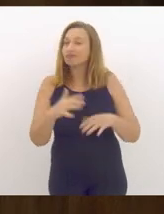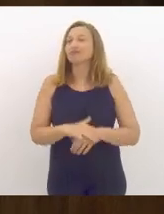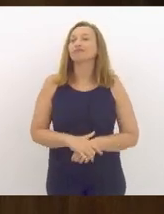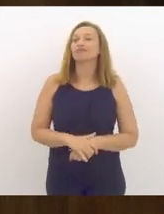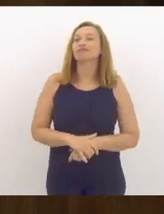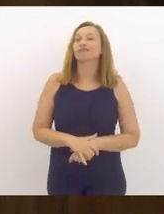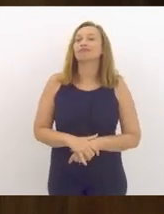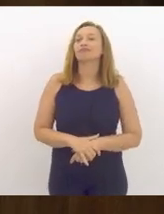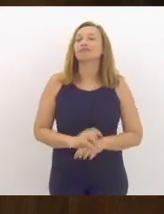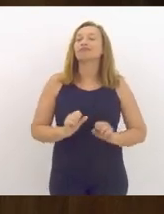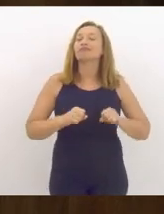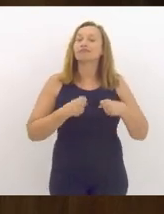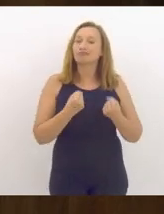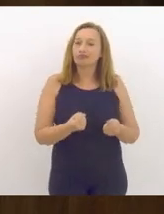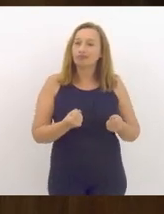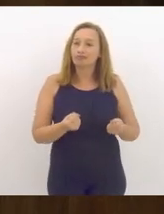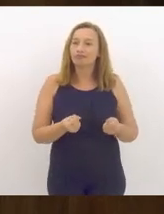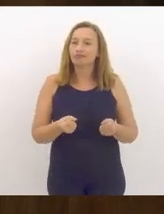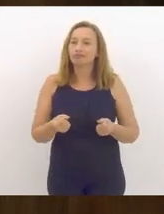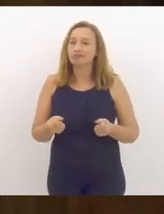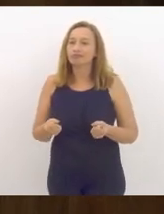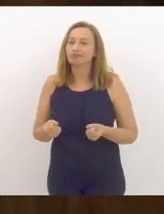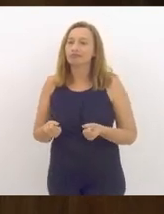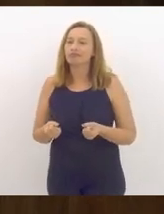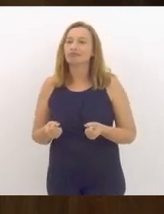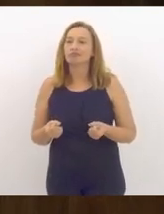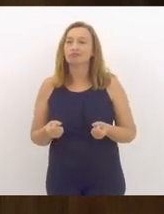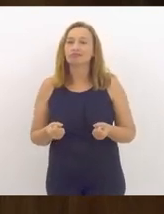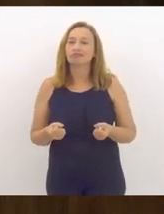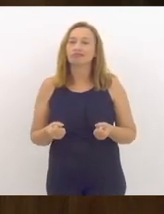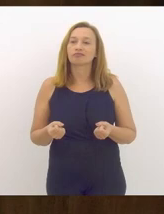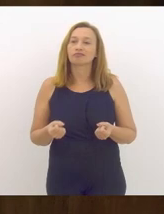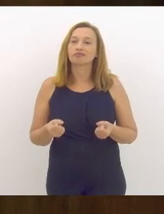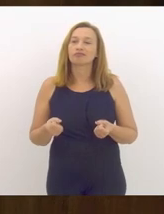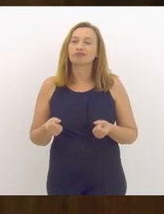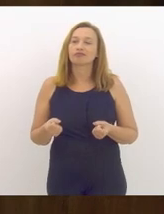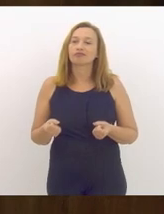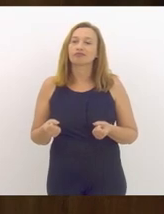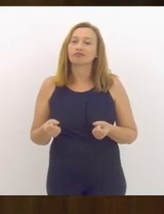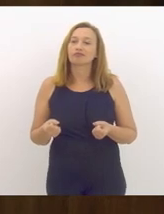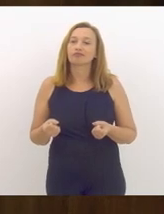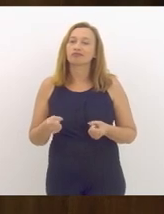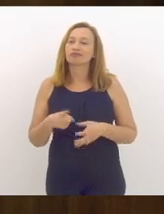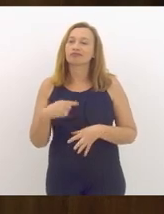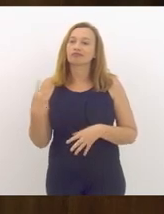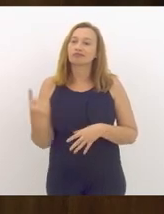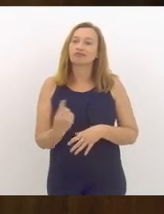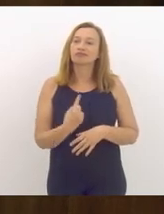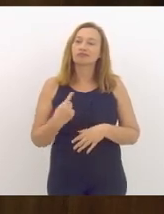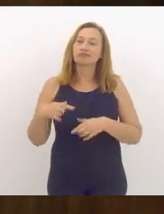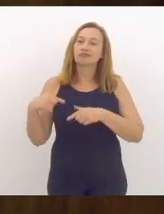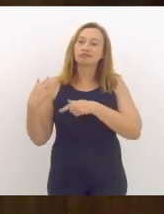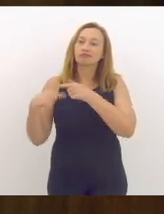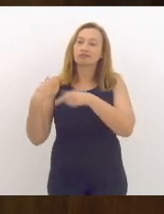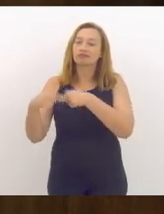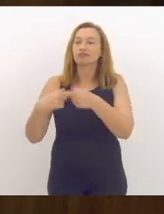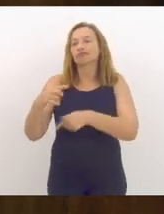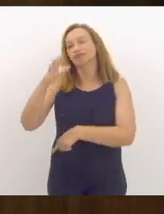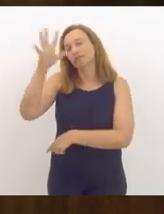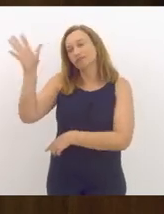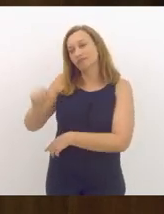são defesas incondicionais das raízes da nossa ancestralidade africana.